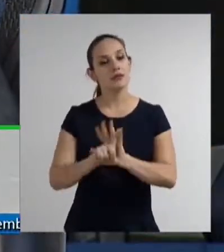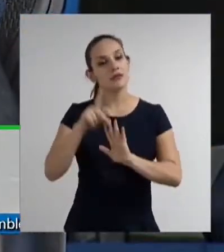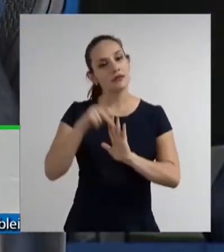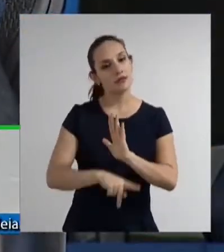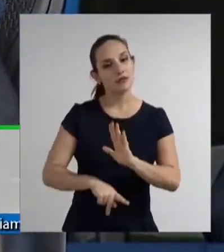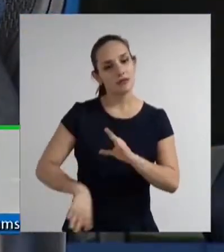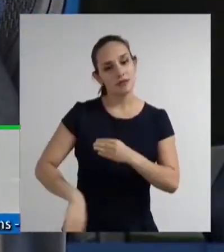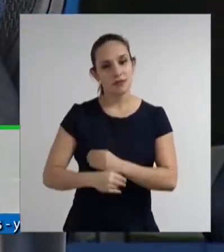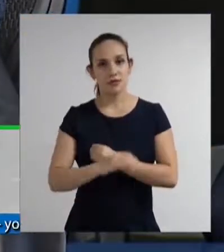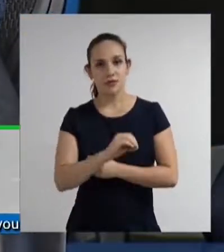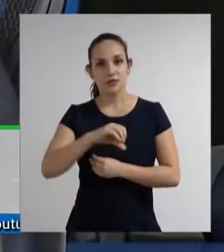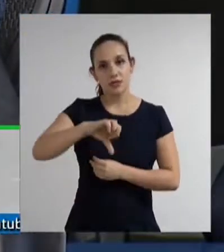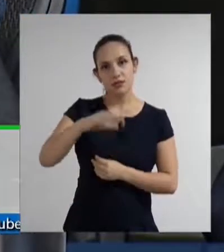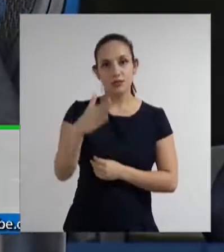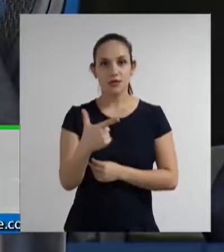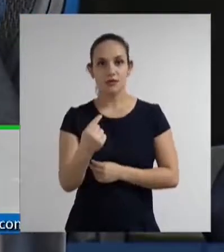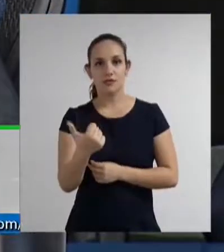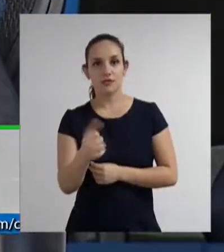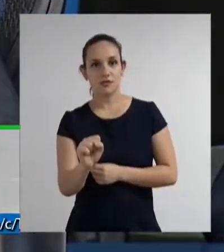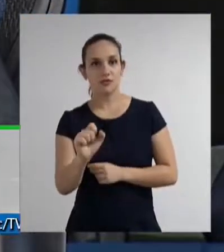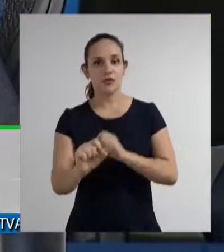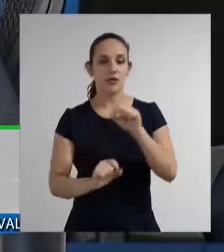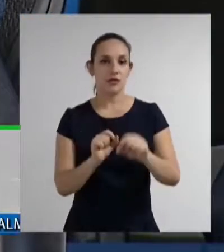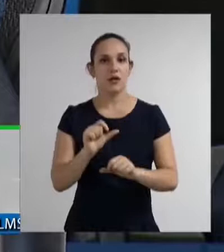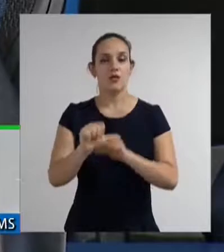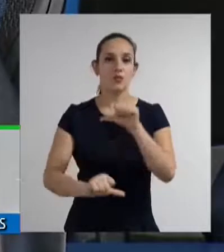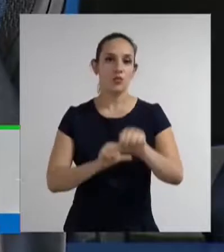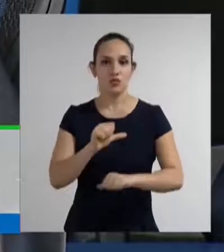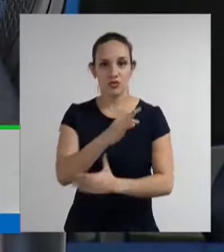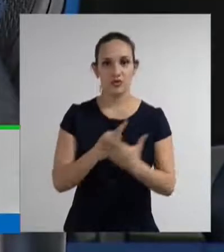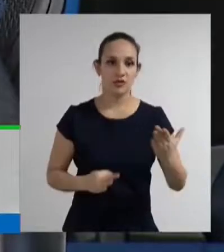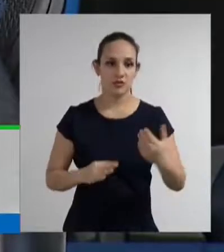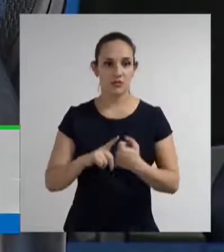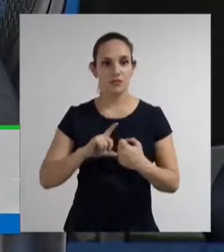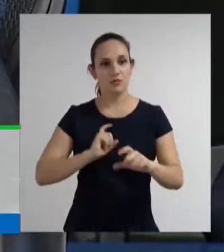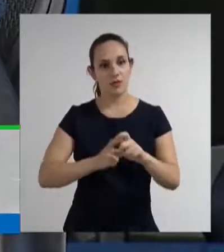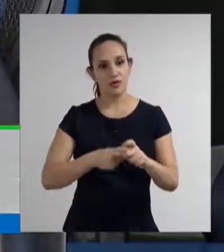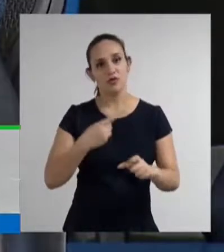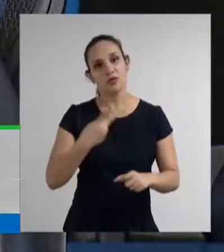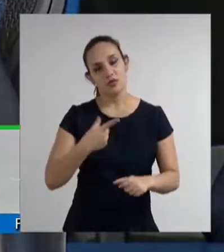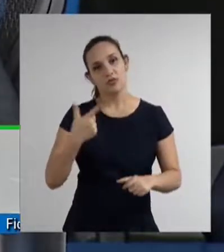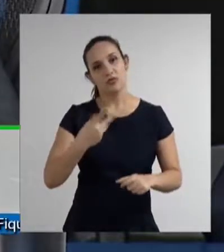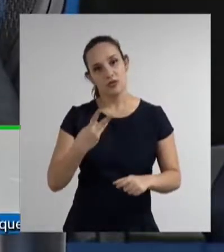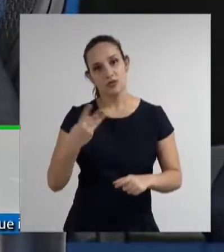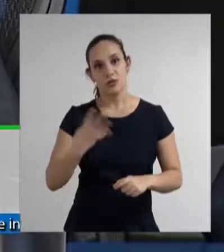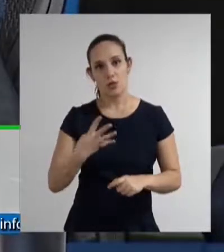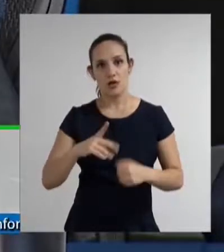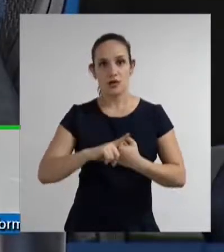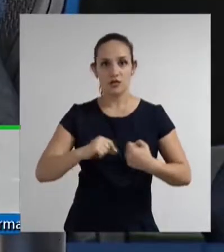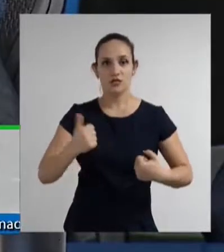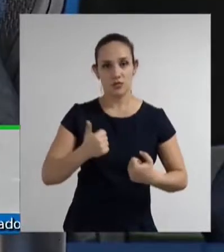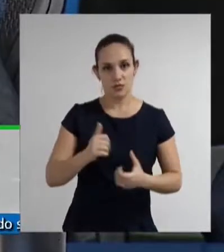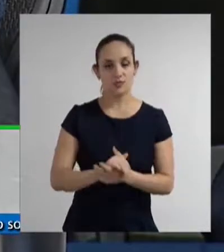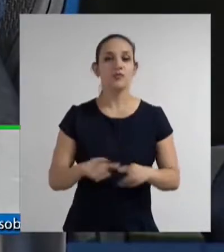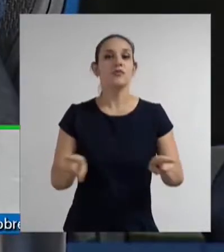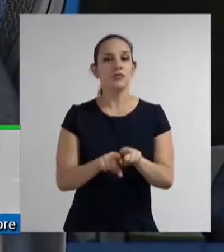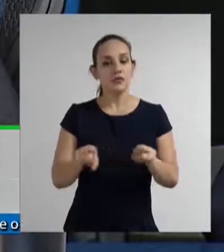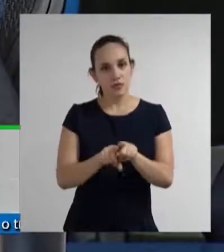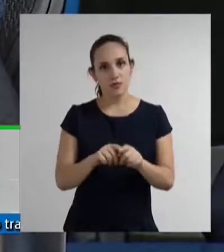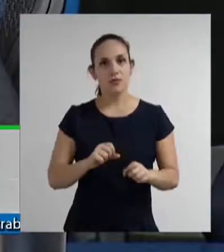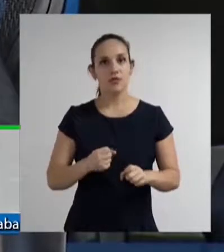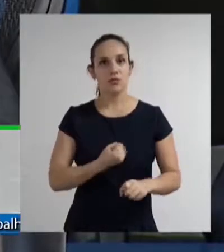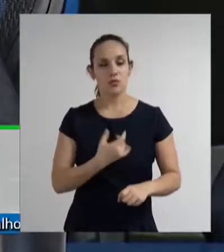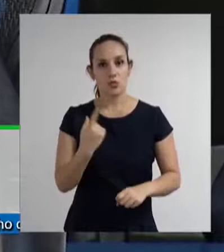complementar 009/2018, que altera a redação dos parágrafos 2º, 3º e 4º do artigo 2, inciso 1º do artigo 4º da lei